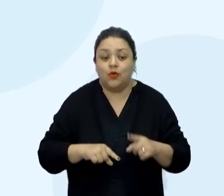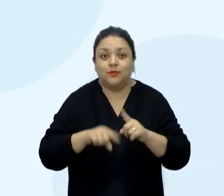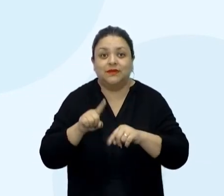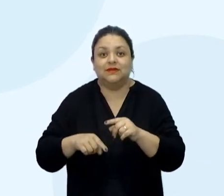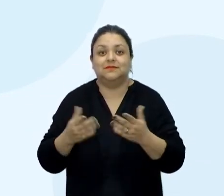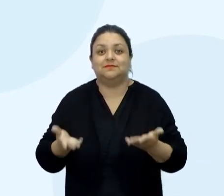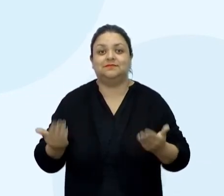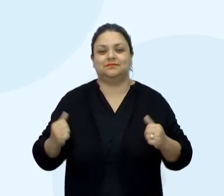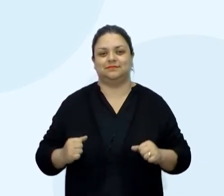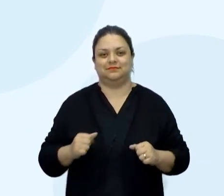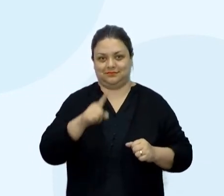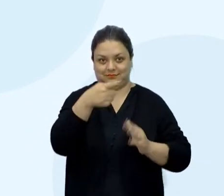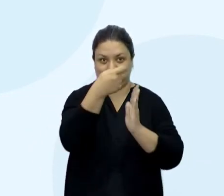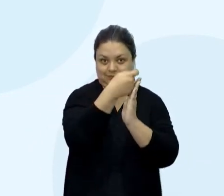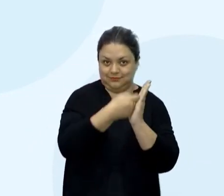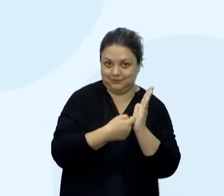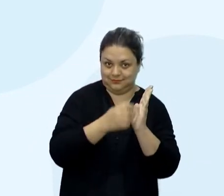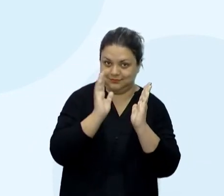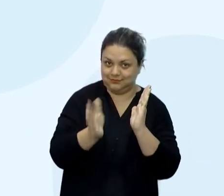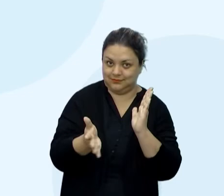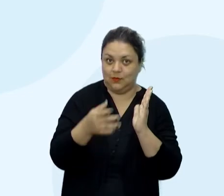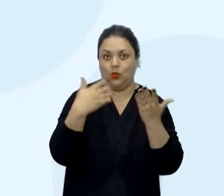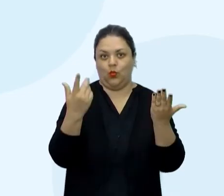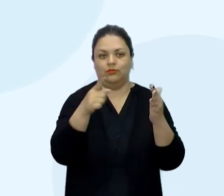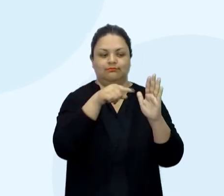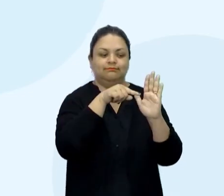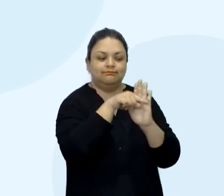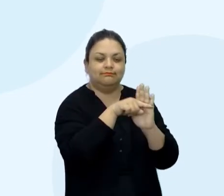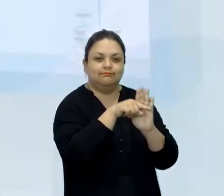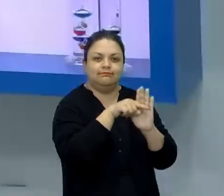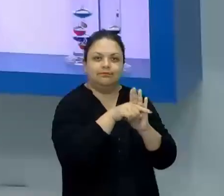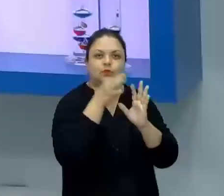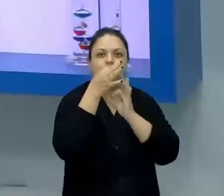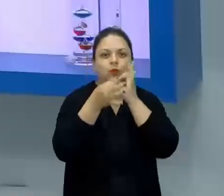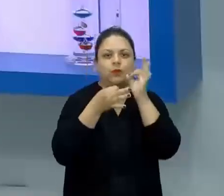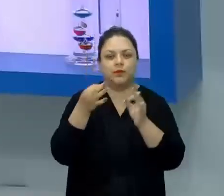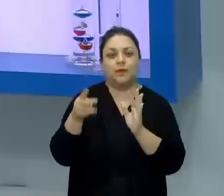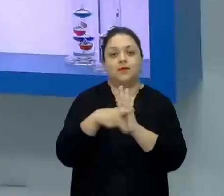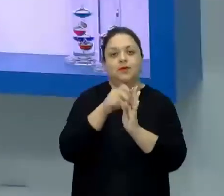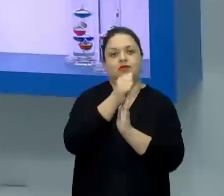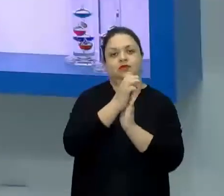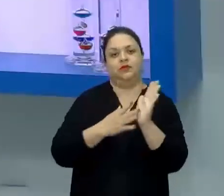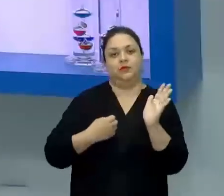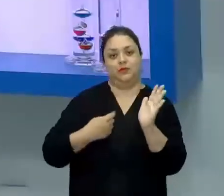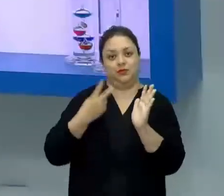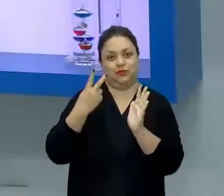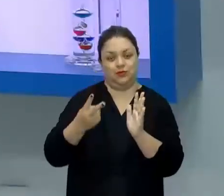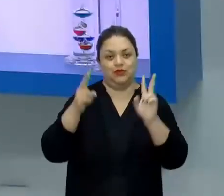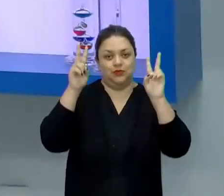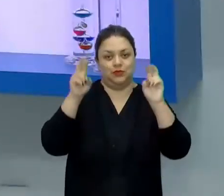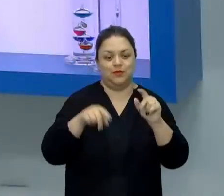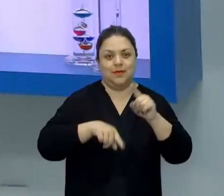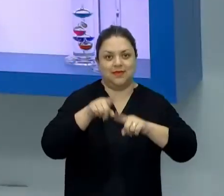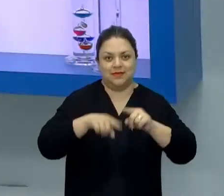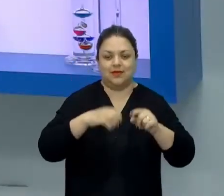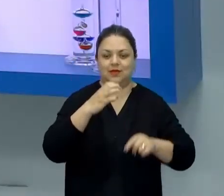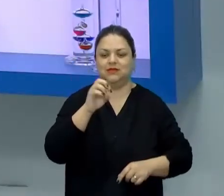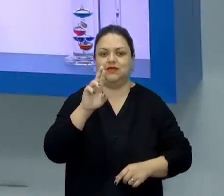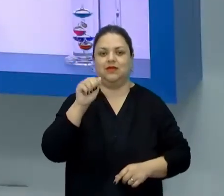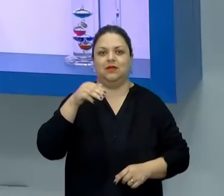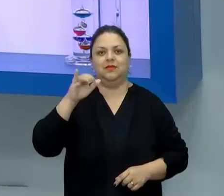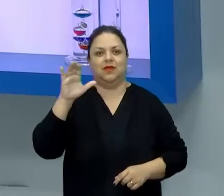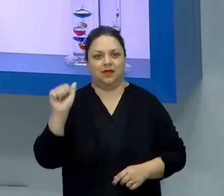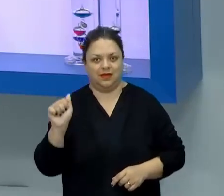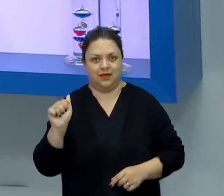se você fez aí as pesquisas que foram sugeridas aí para a atividade 2, que falava sobre os materiais cerâmicos, e se